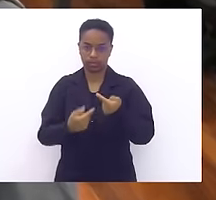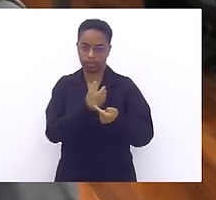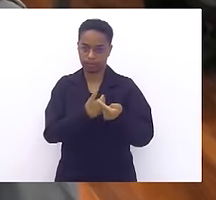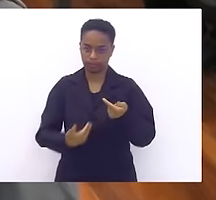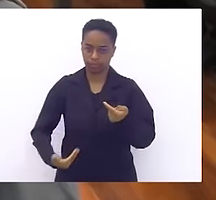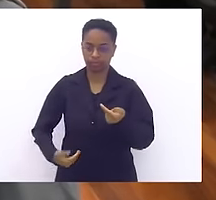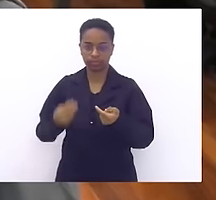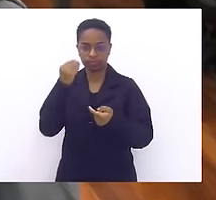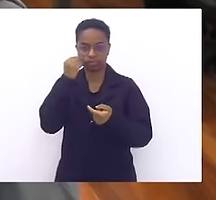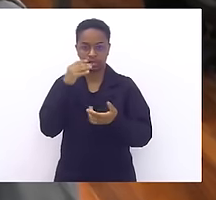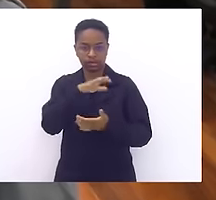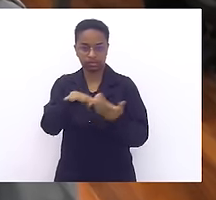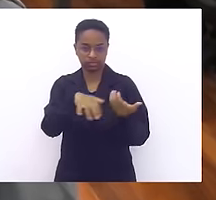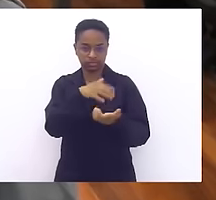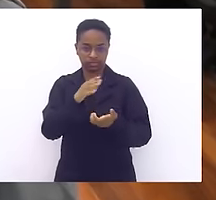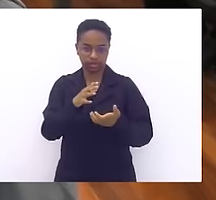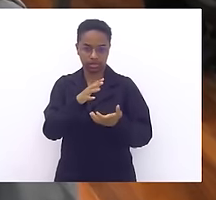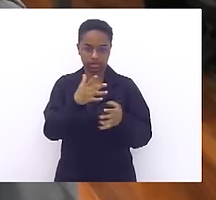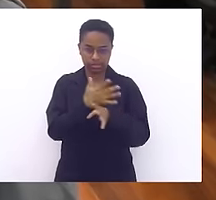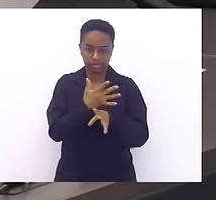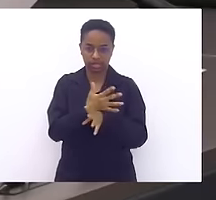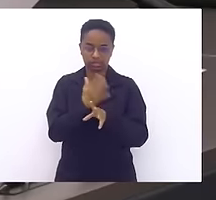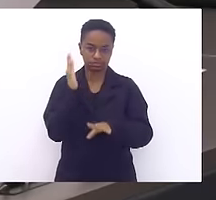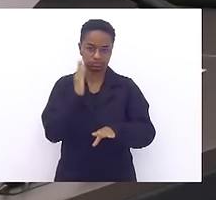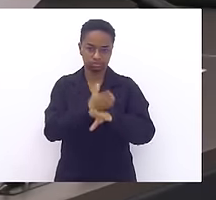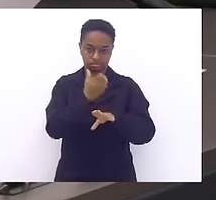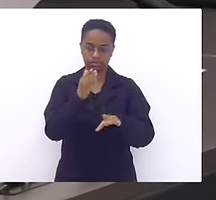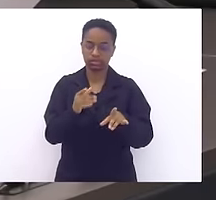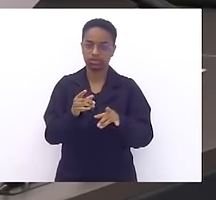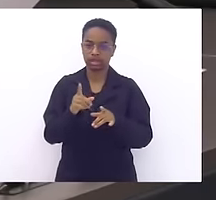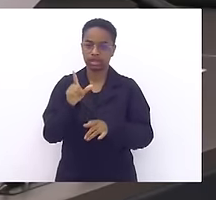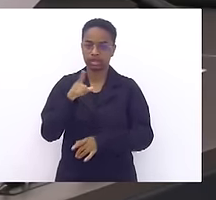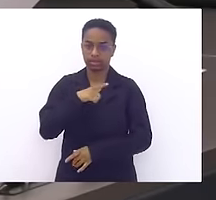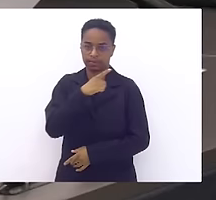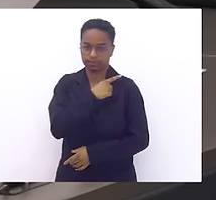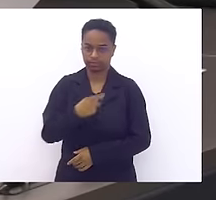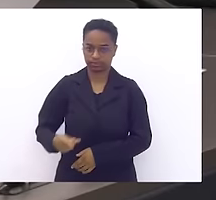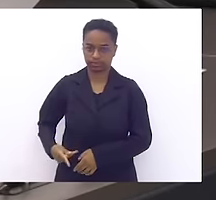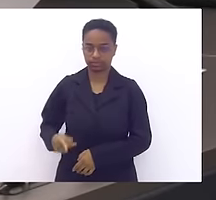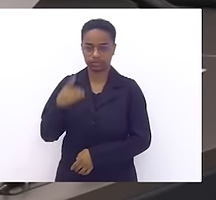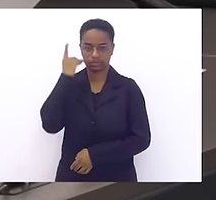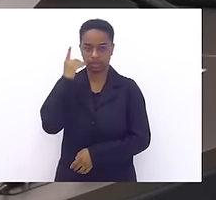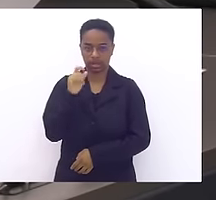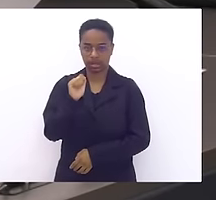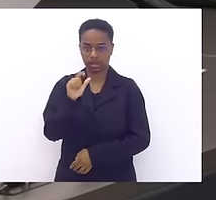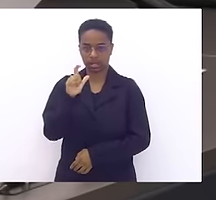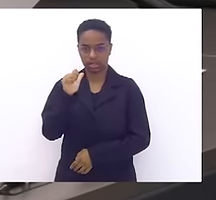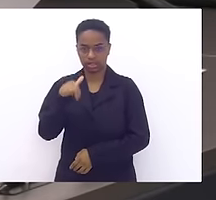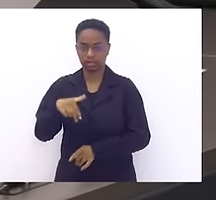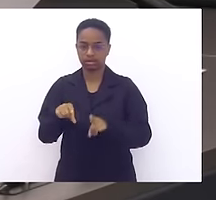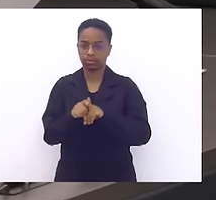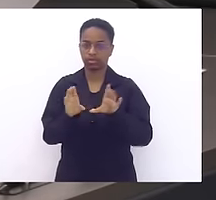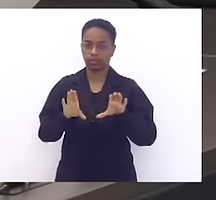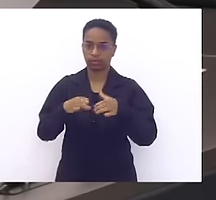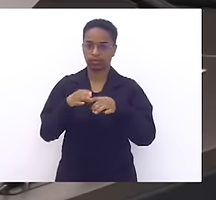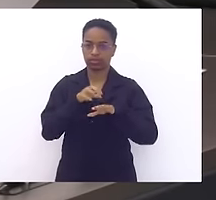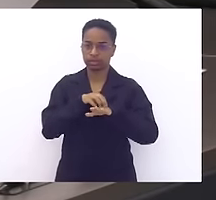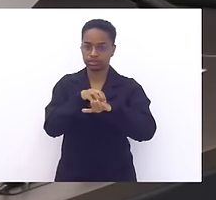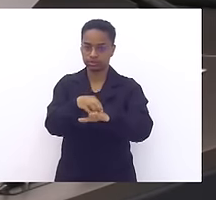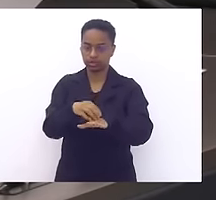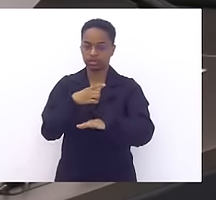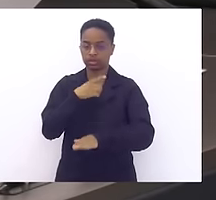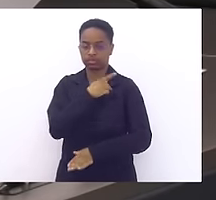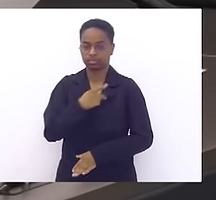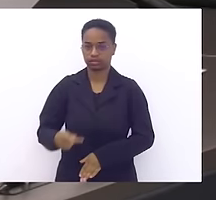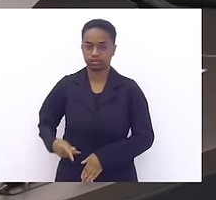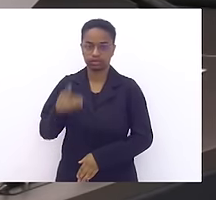desordem Urbana presidida pelo Deputado Alan Lopes também a comissão de transporte presidida pelo Deputado Dionísio